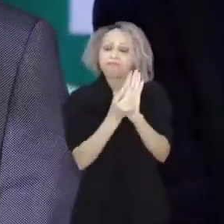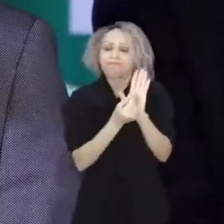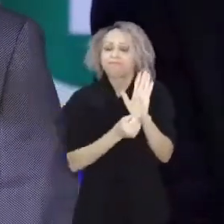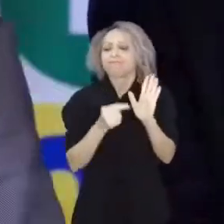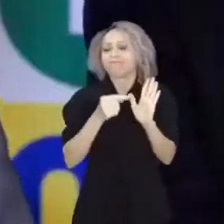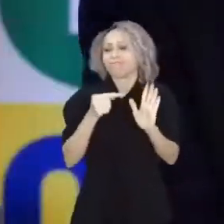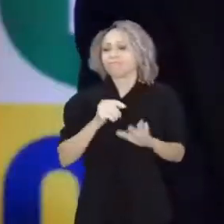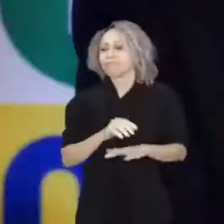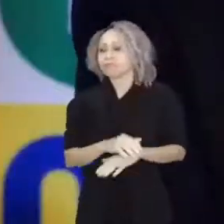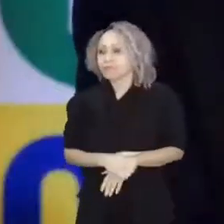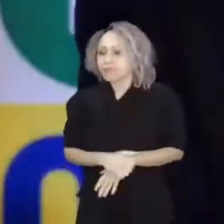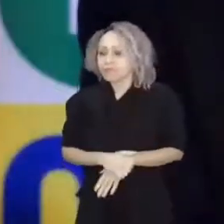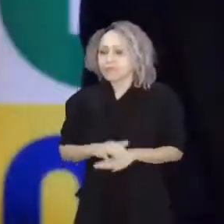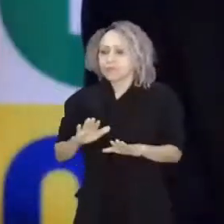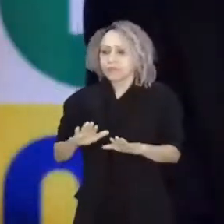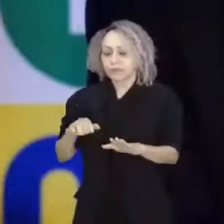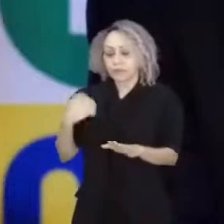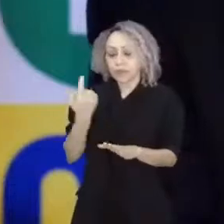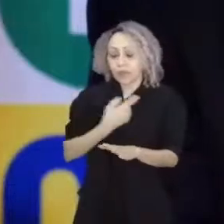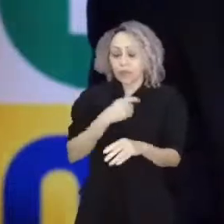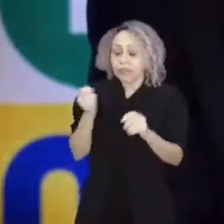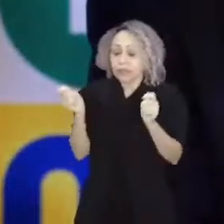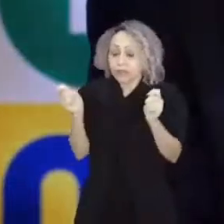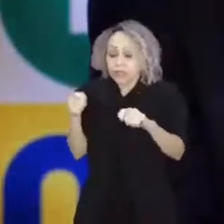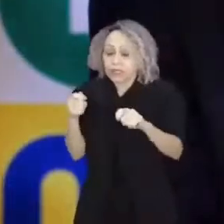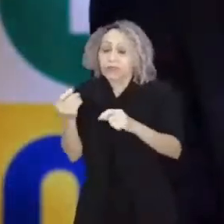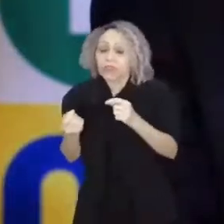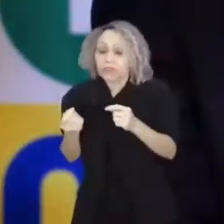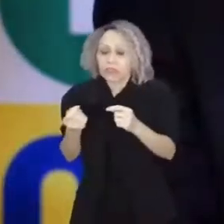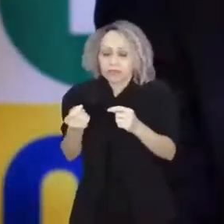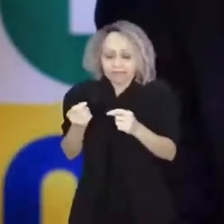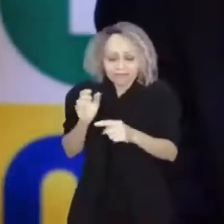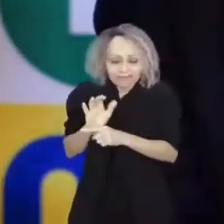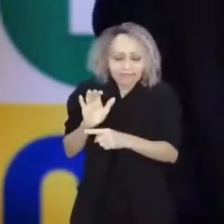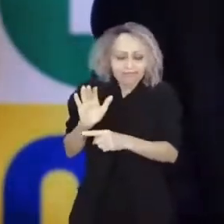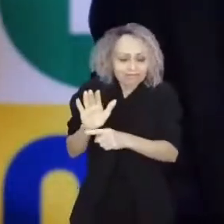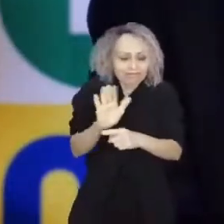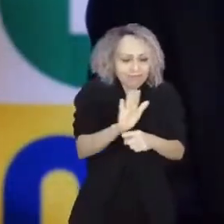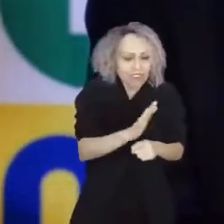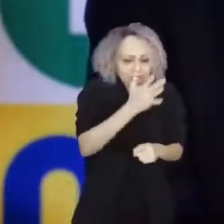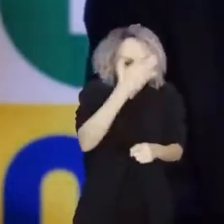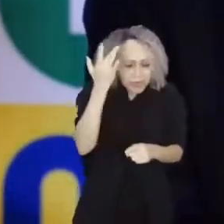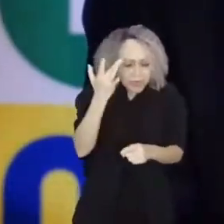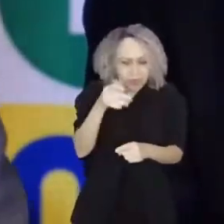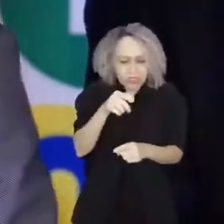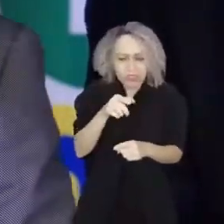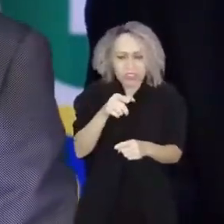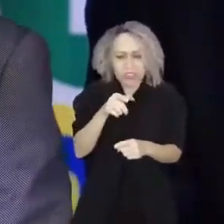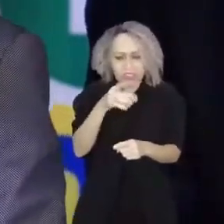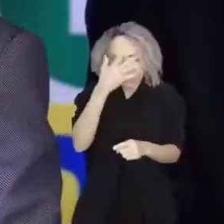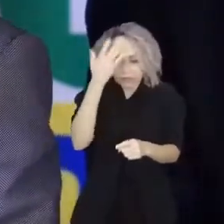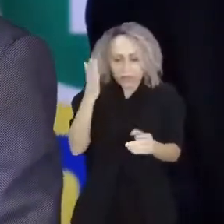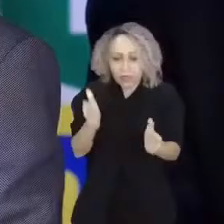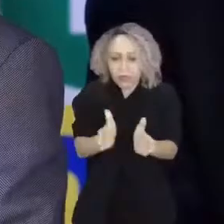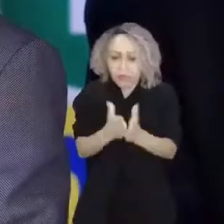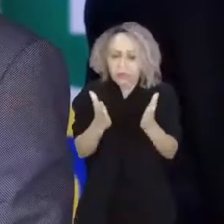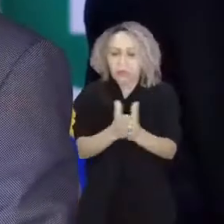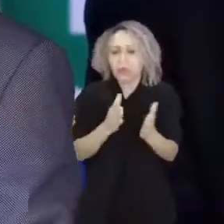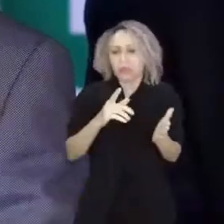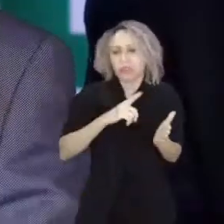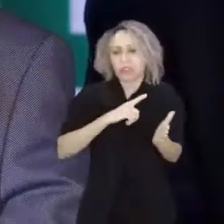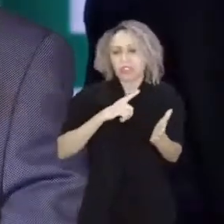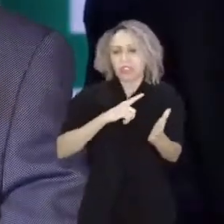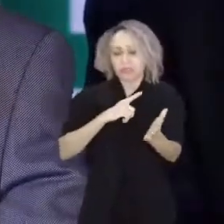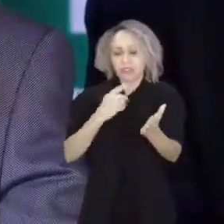fazer com que essas pessoas mais pobres, que tiveram casas subsidiadas, voltem a ter a chance de ter uma casa feita